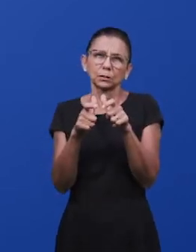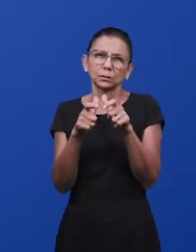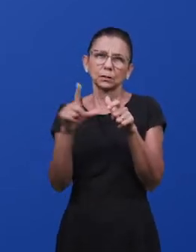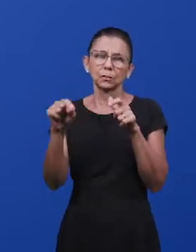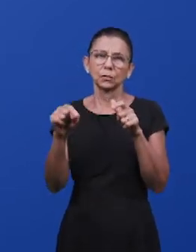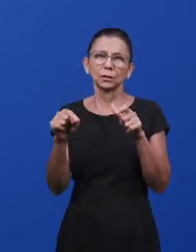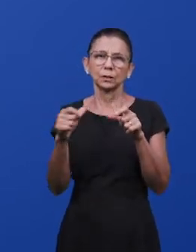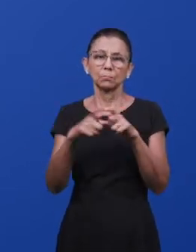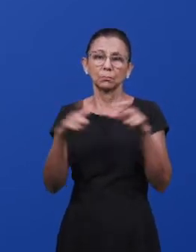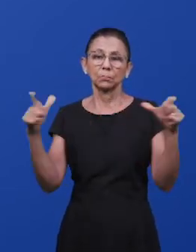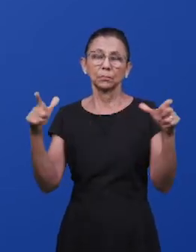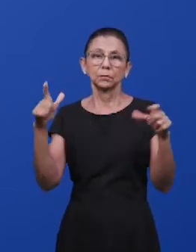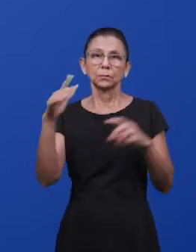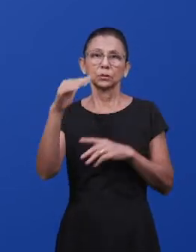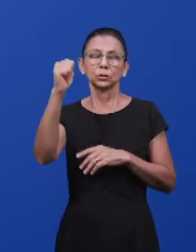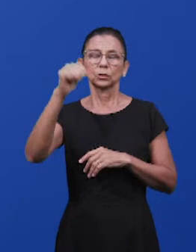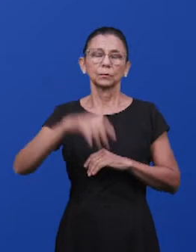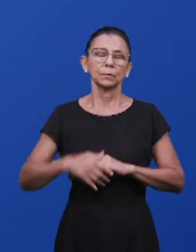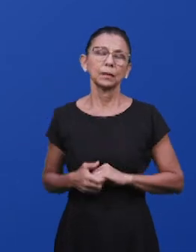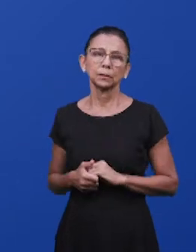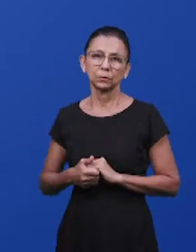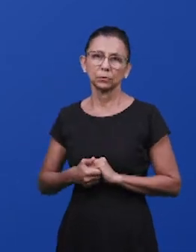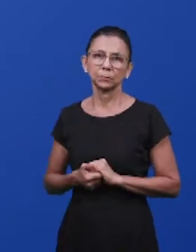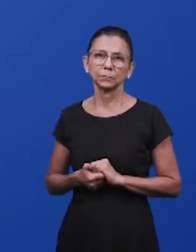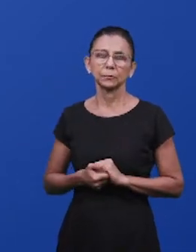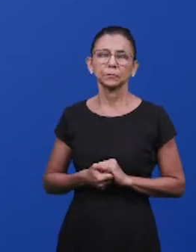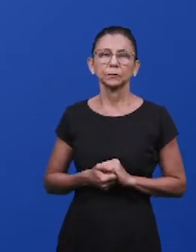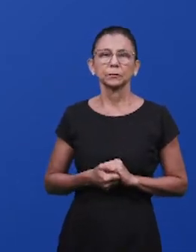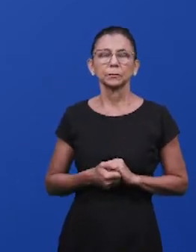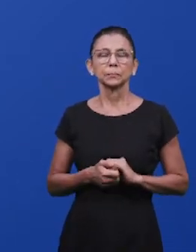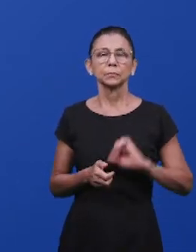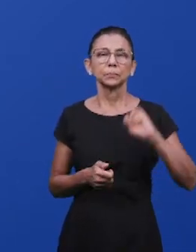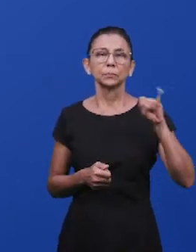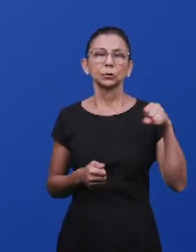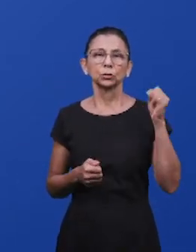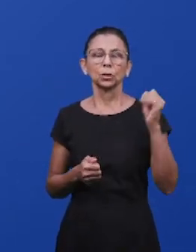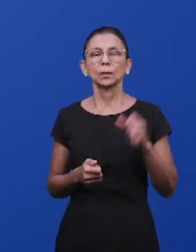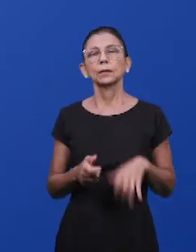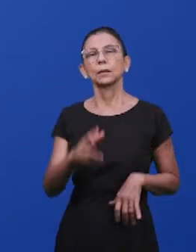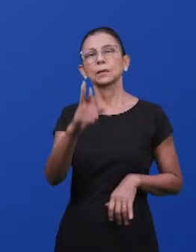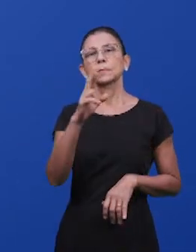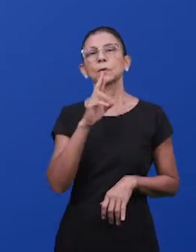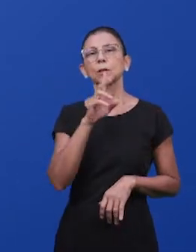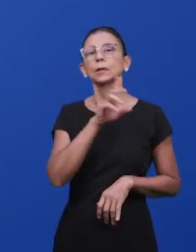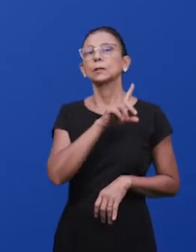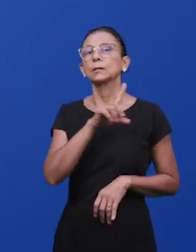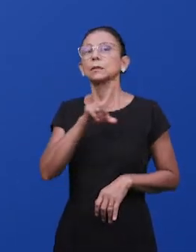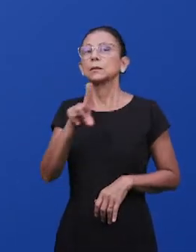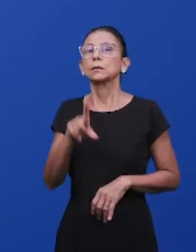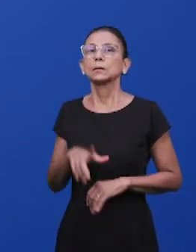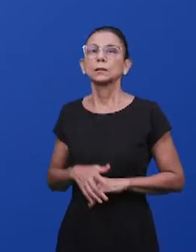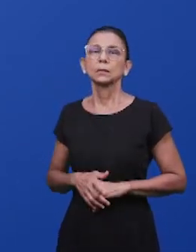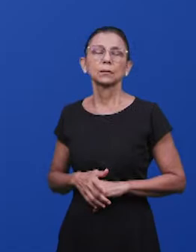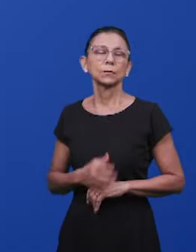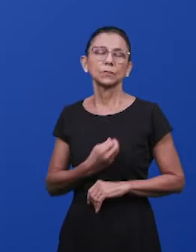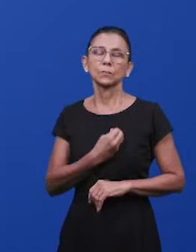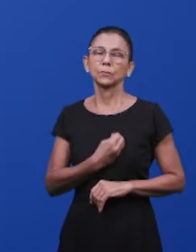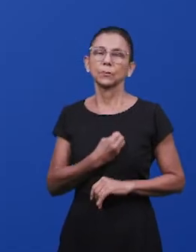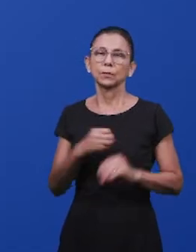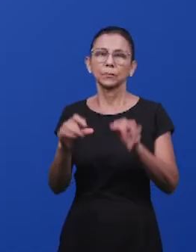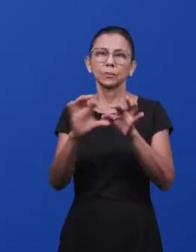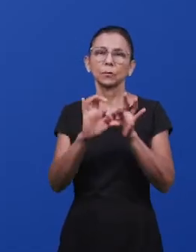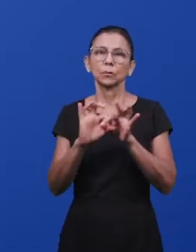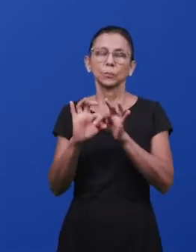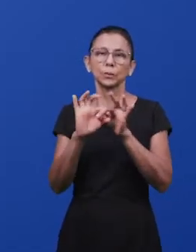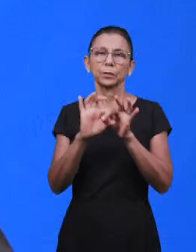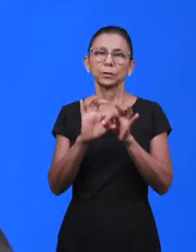escolhidos. A letra J. A resposta é não, porque não vive uma unidade do